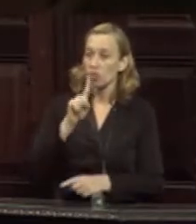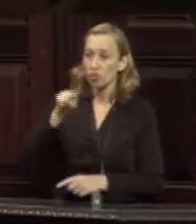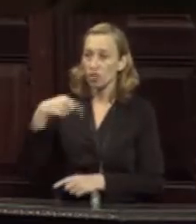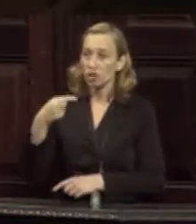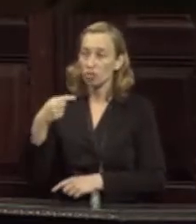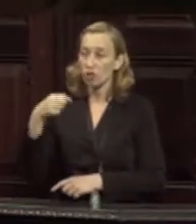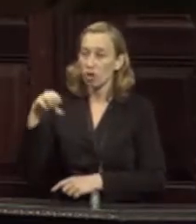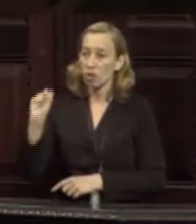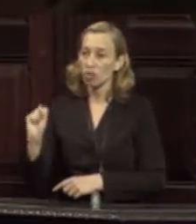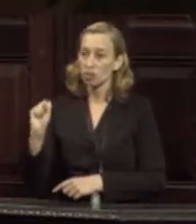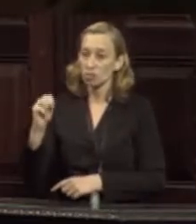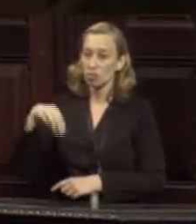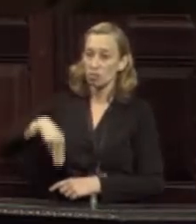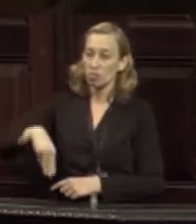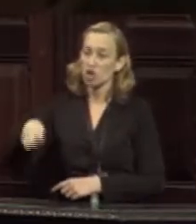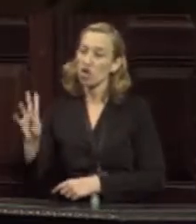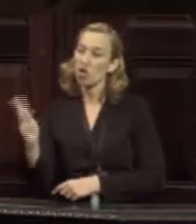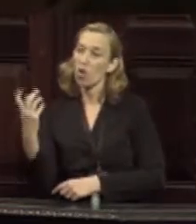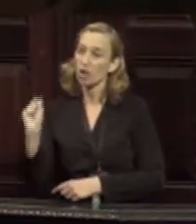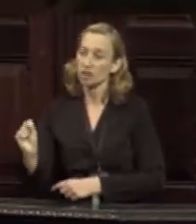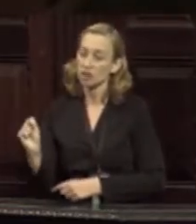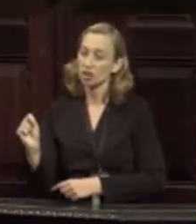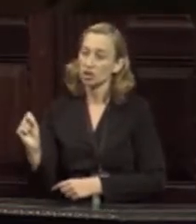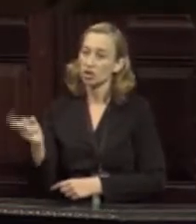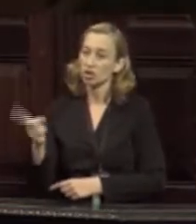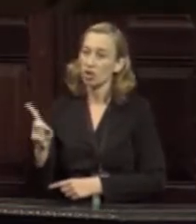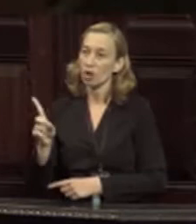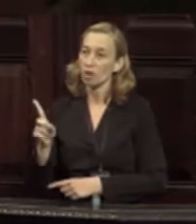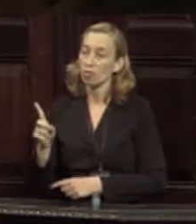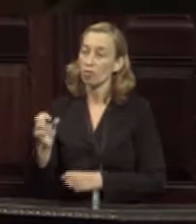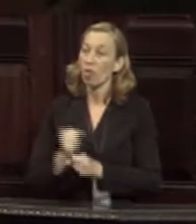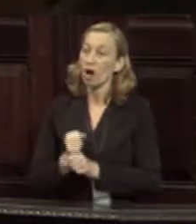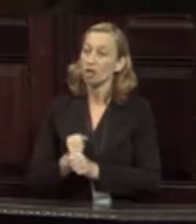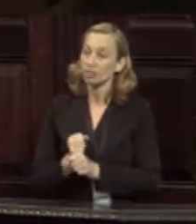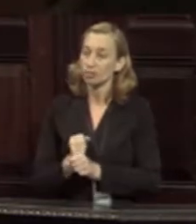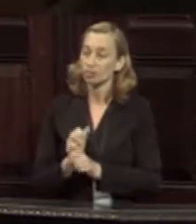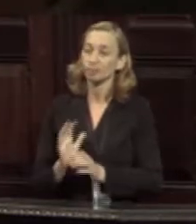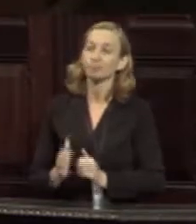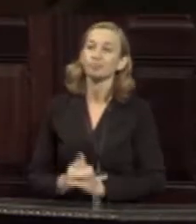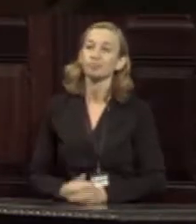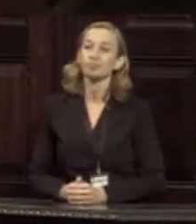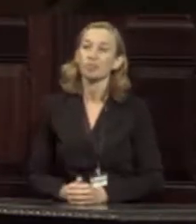dólares por ano. Com 20,